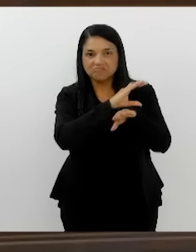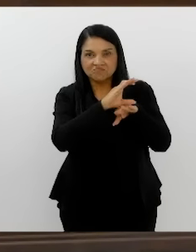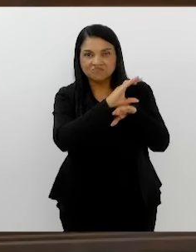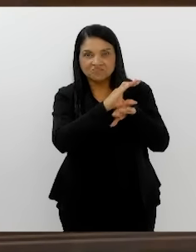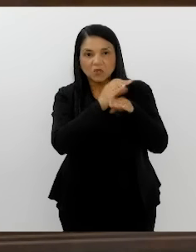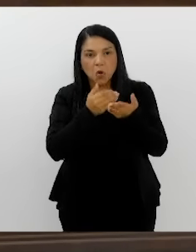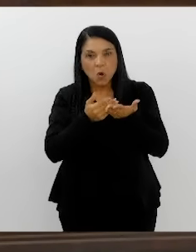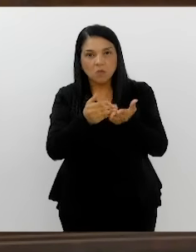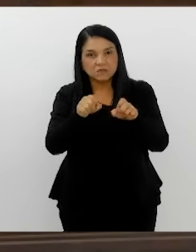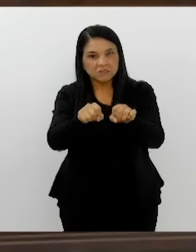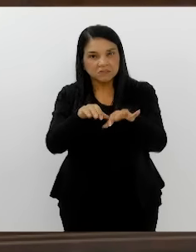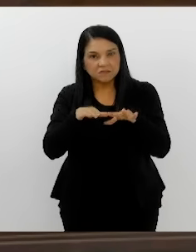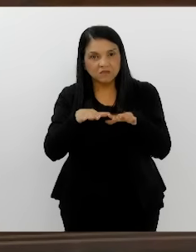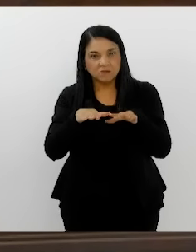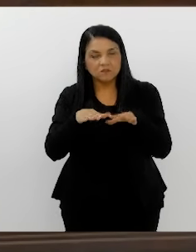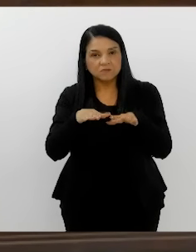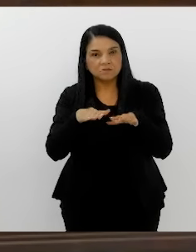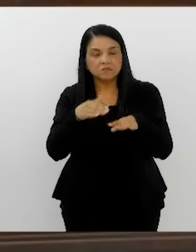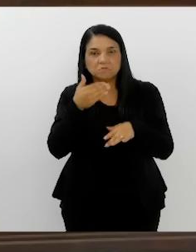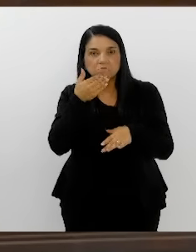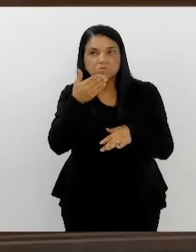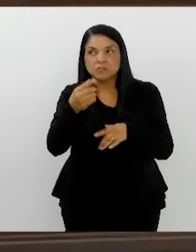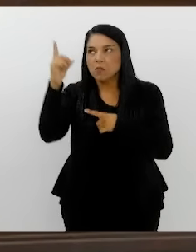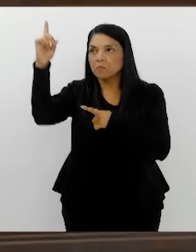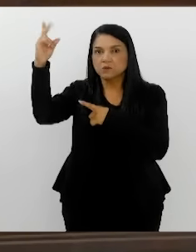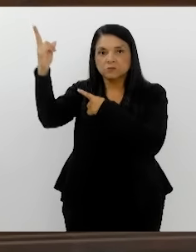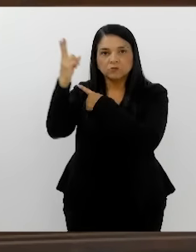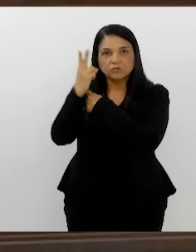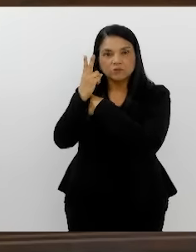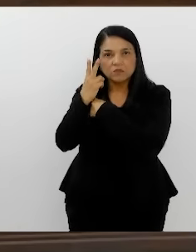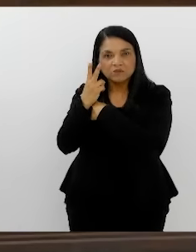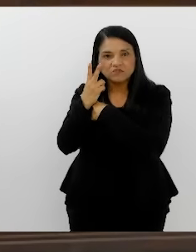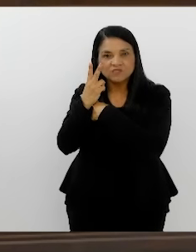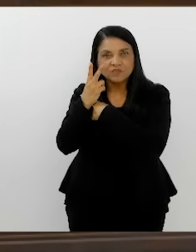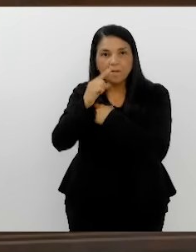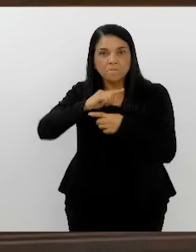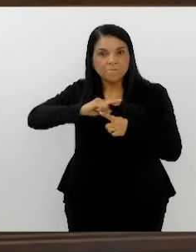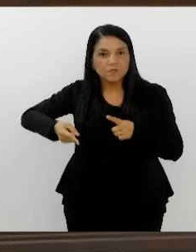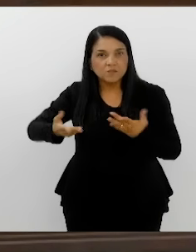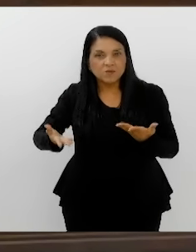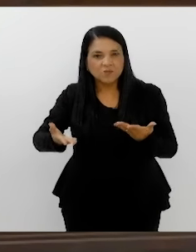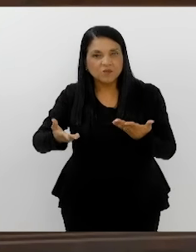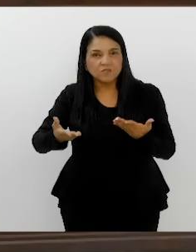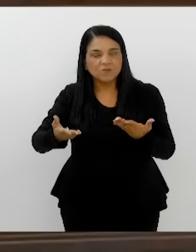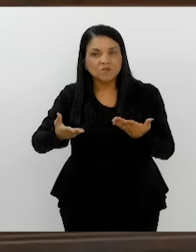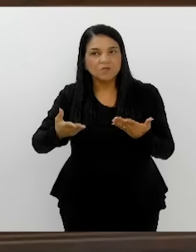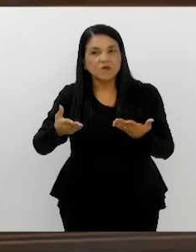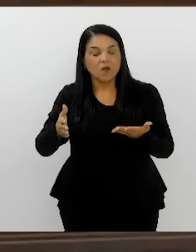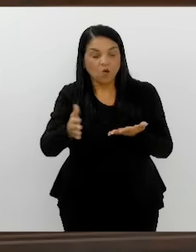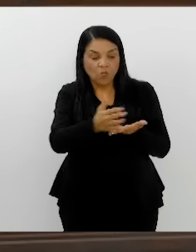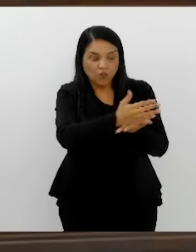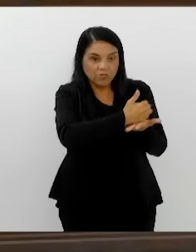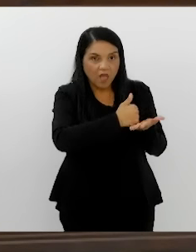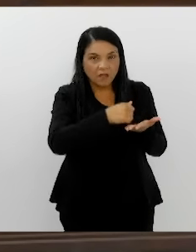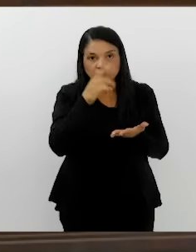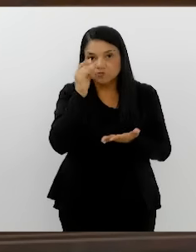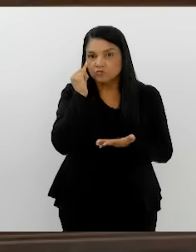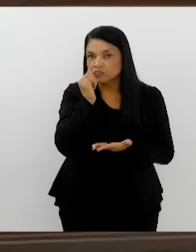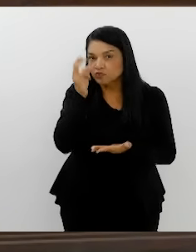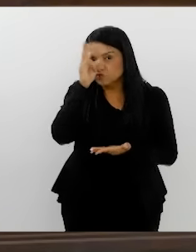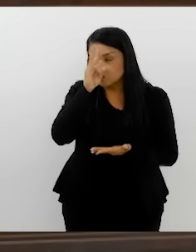rogando a proteção de Deus, senhoras e senhores. Eu queria dar um dado histórico a vocês. Dr. Plínio